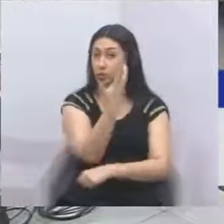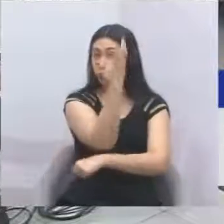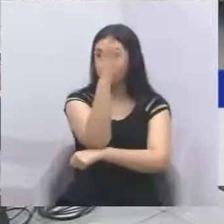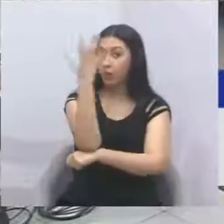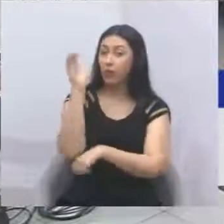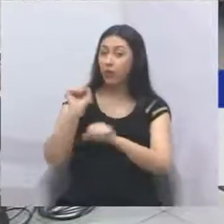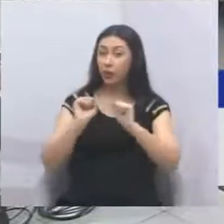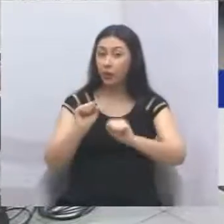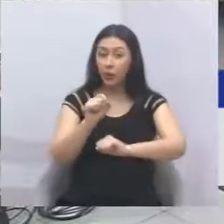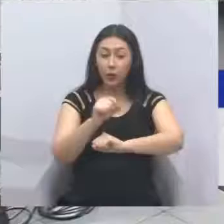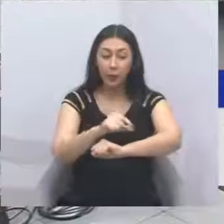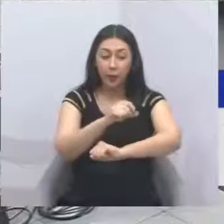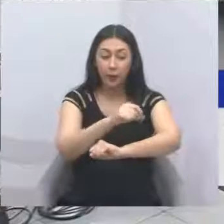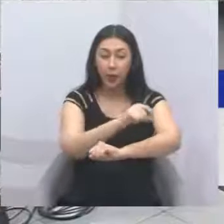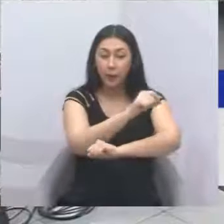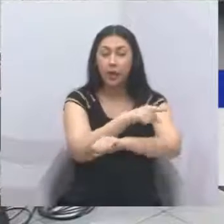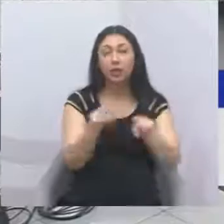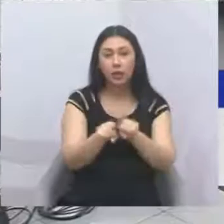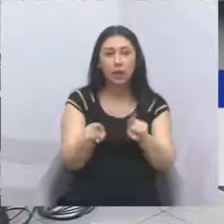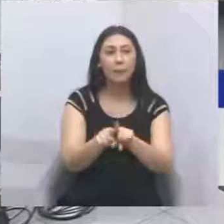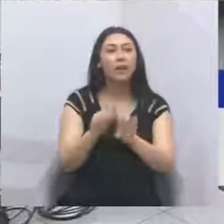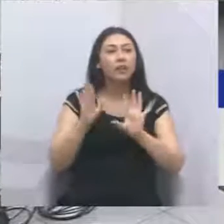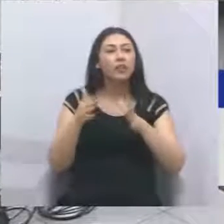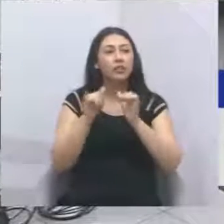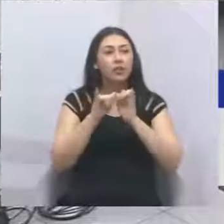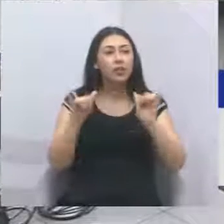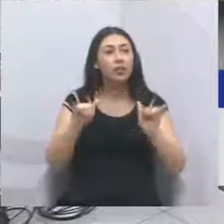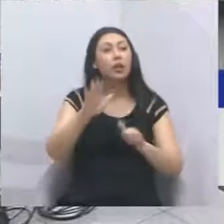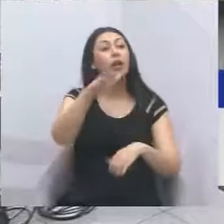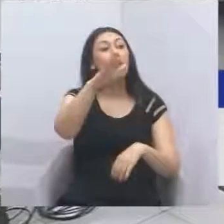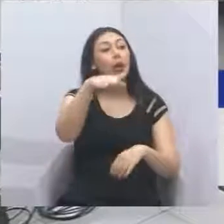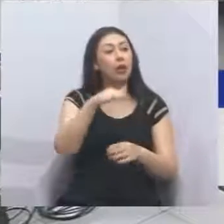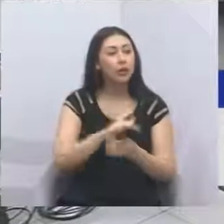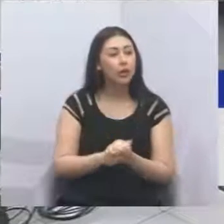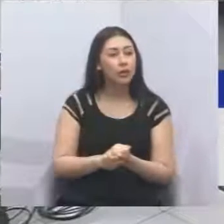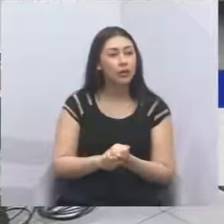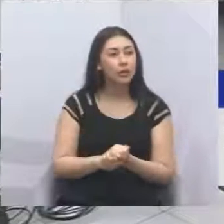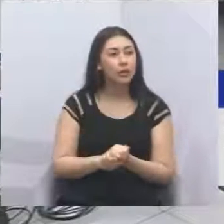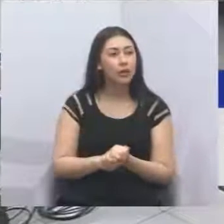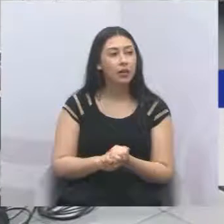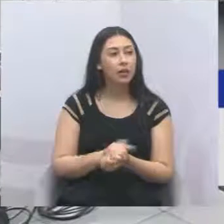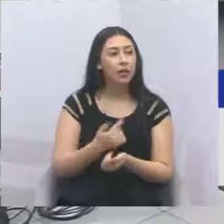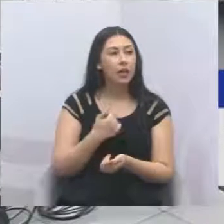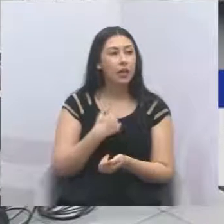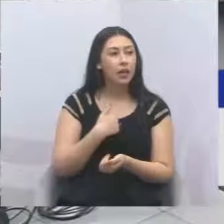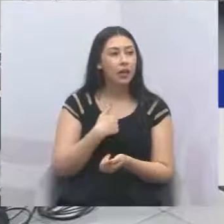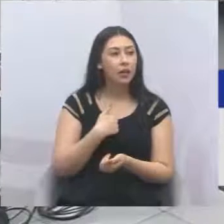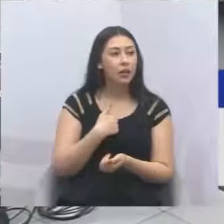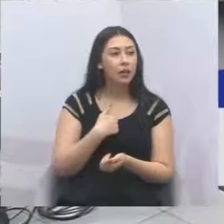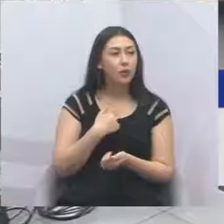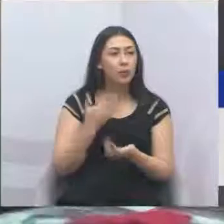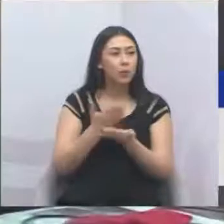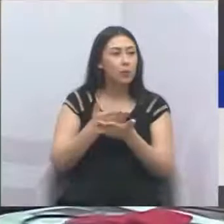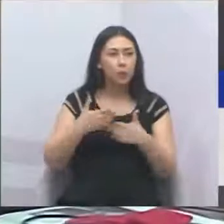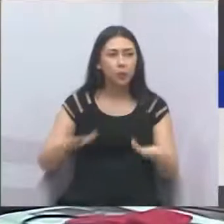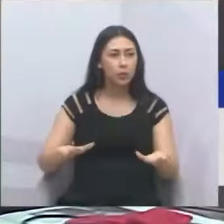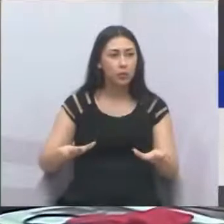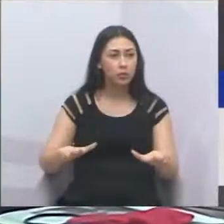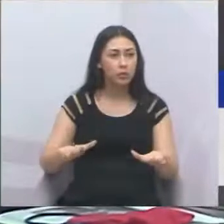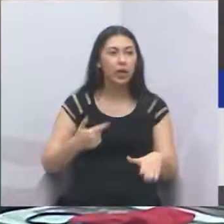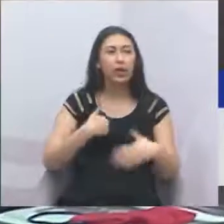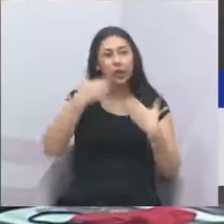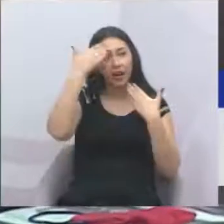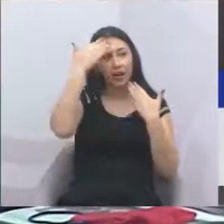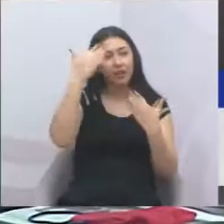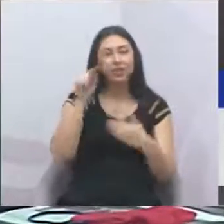calçada. E já falando para o Hernandes, já que o Hernandes está descendo, Hernandes, está descendo daí, não vou falar mais, corto minha fala aqui, agradeço, a sua